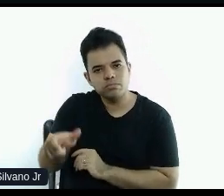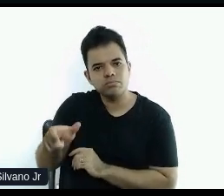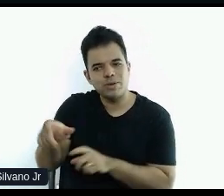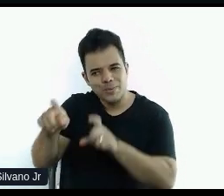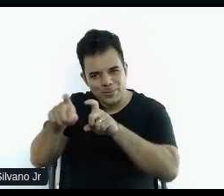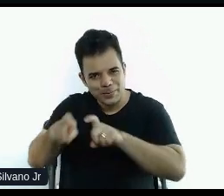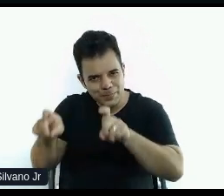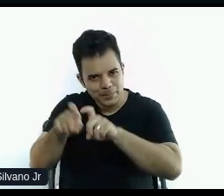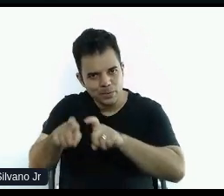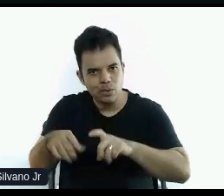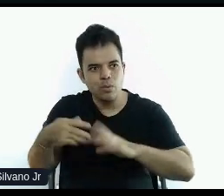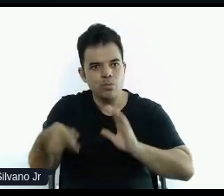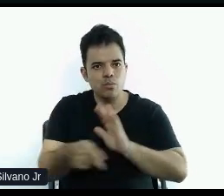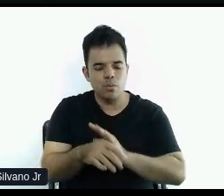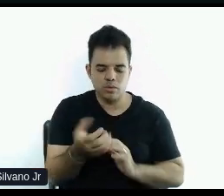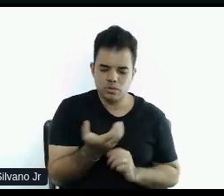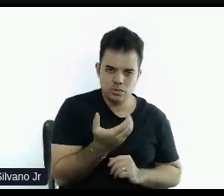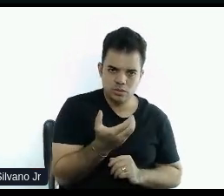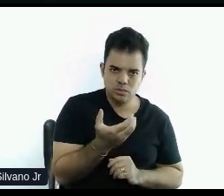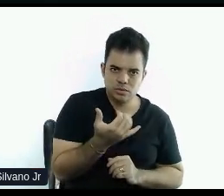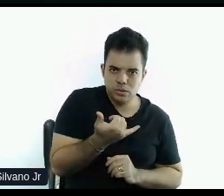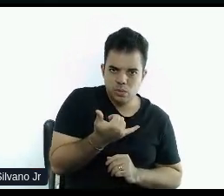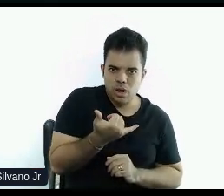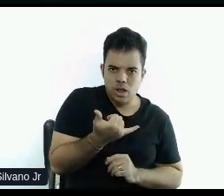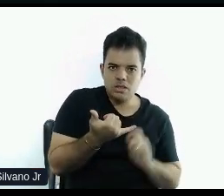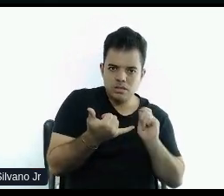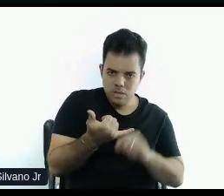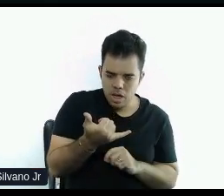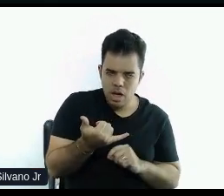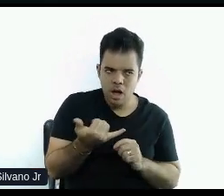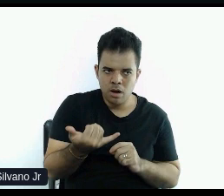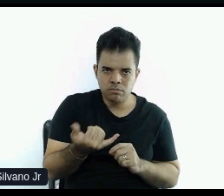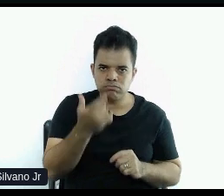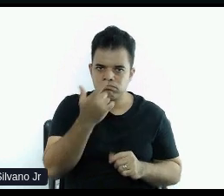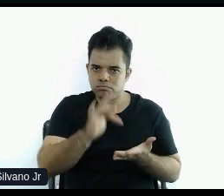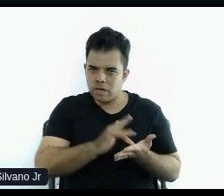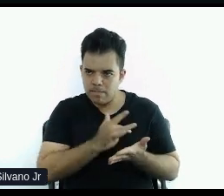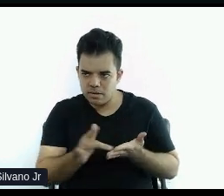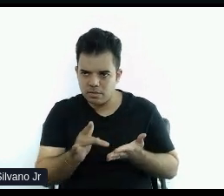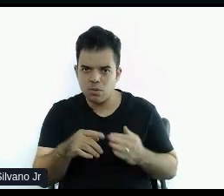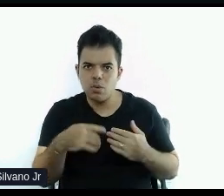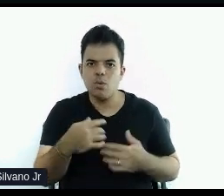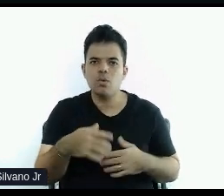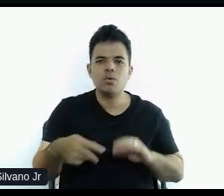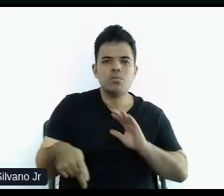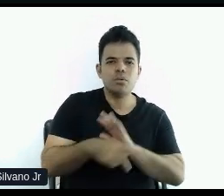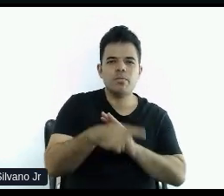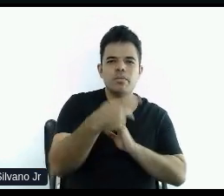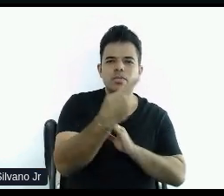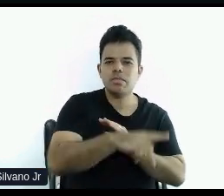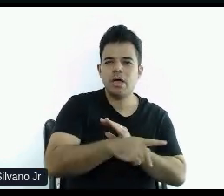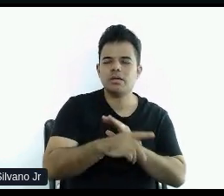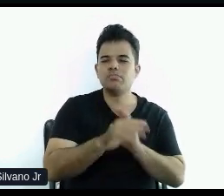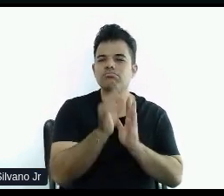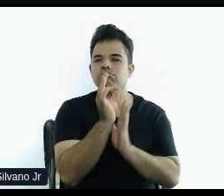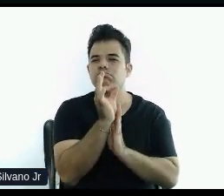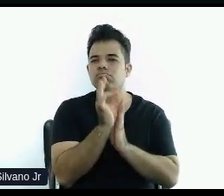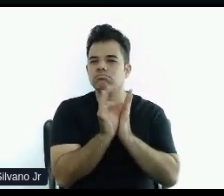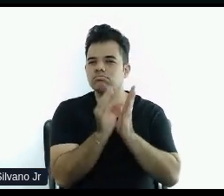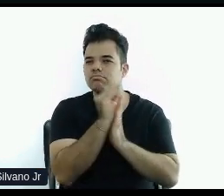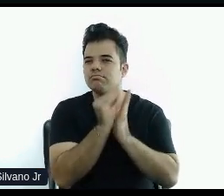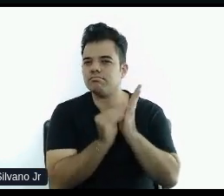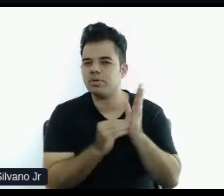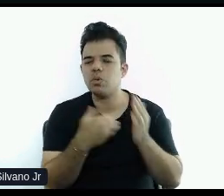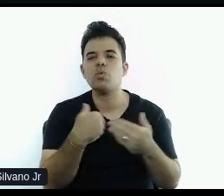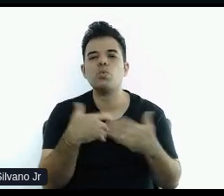para mobile, ela é uma aplicação construída em qual linguagem, quais são as outras tecnologias,